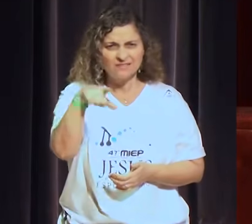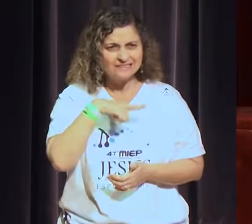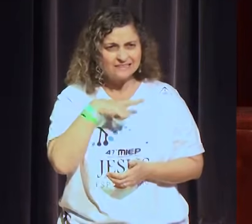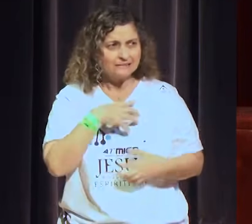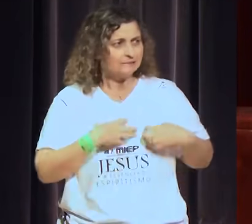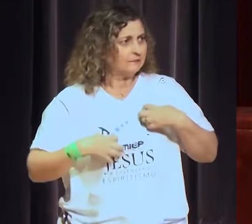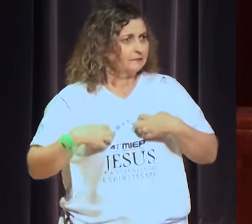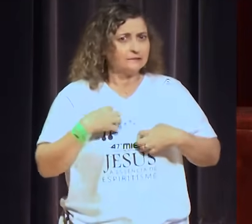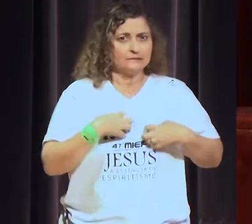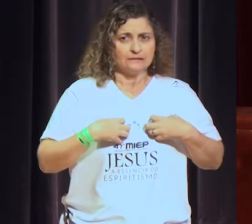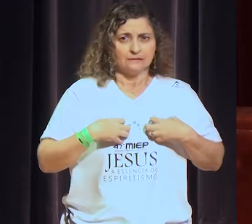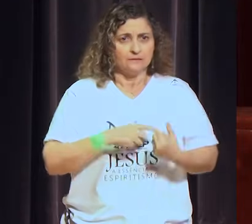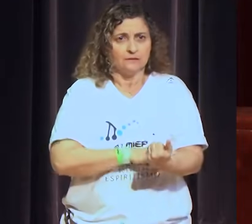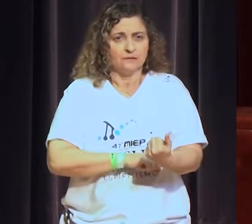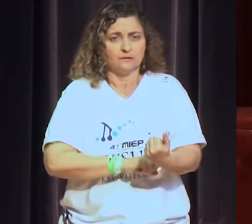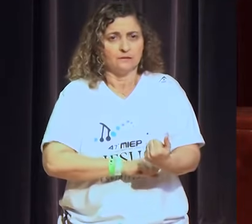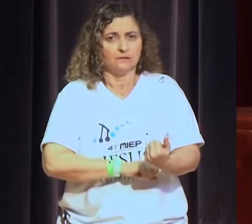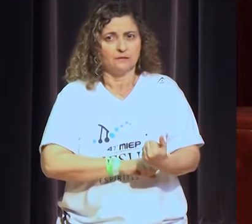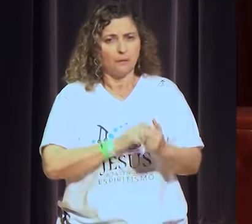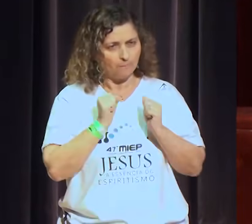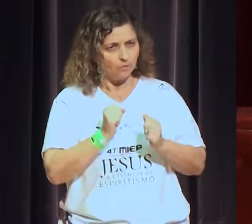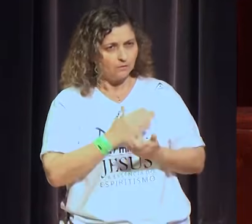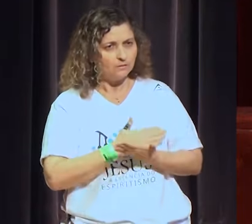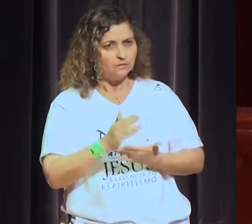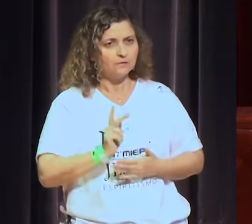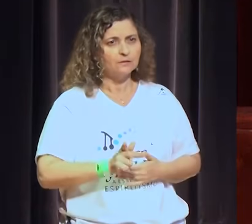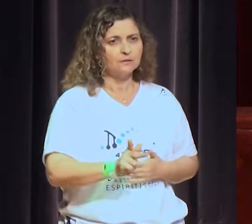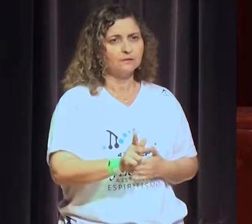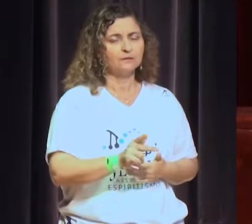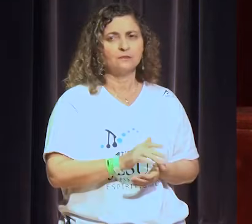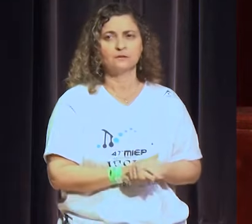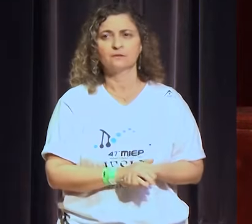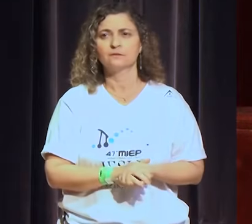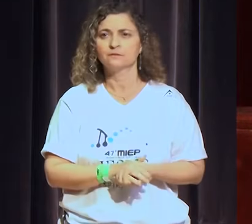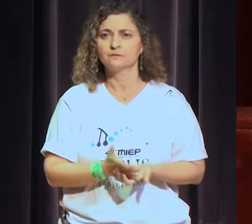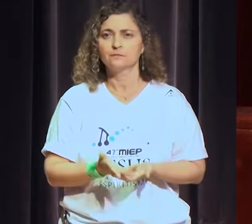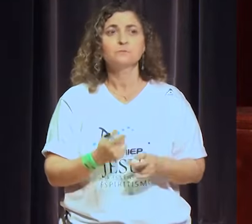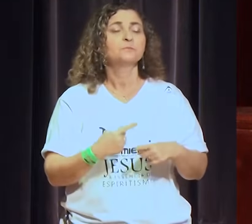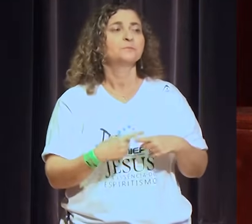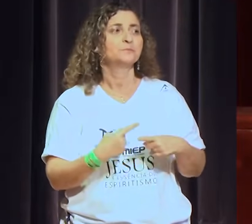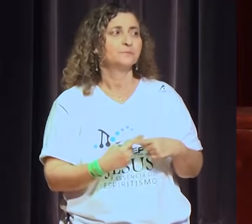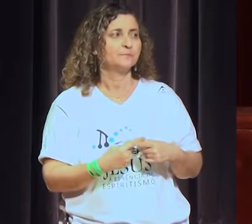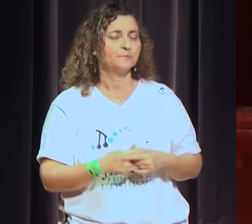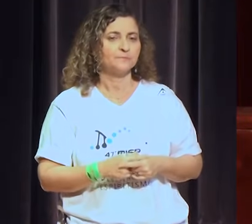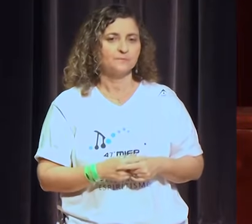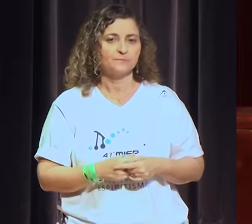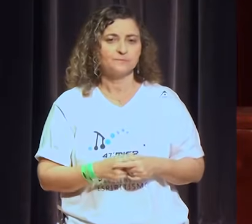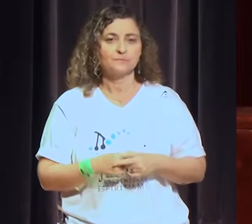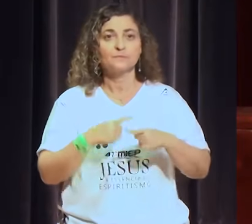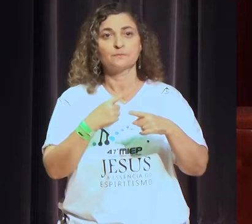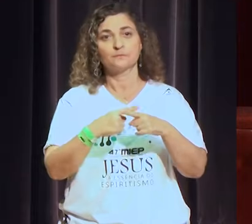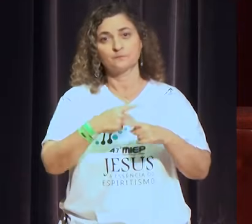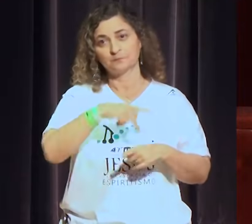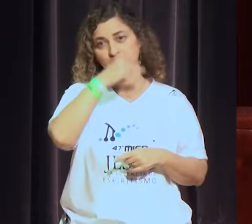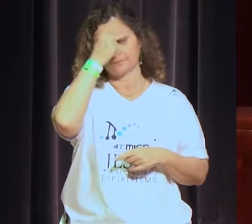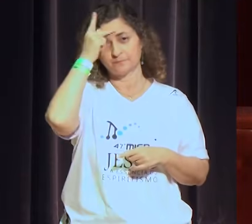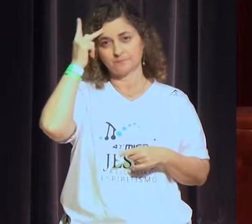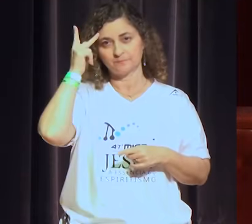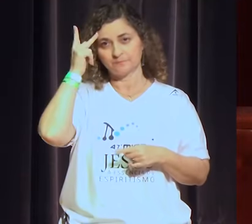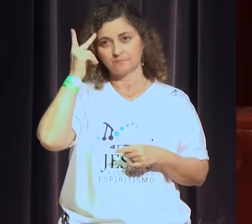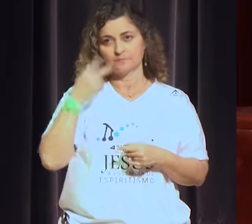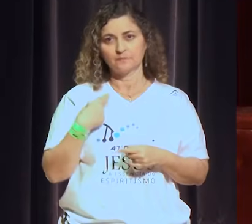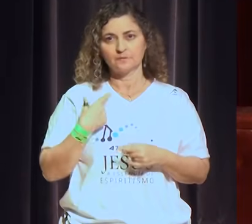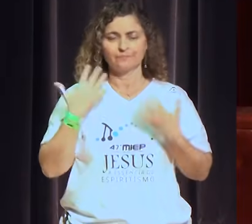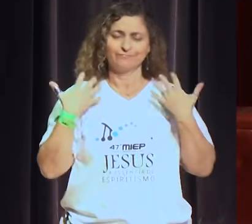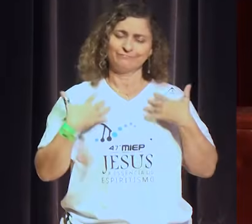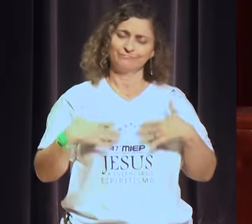com esse seminário? Podemos ir? Não é? Por quê? Porque as pessoas... É